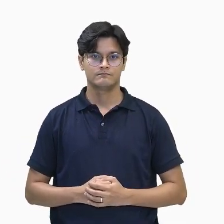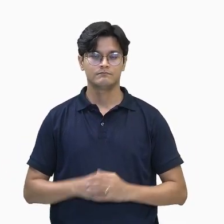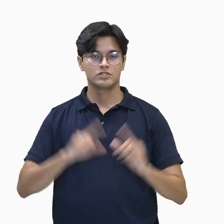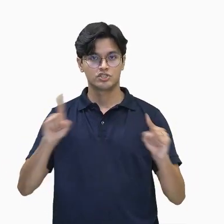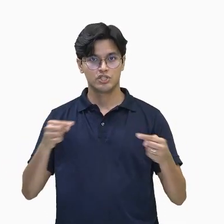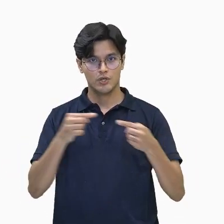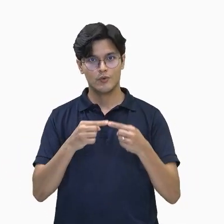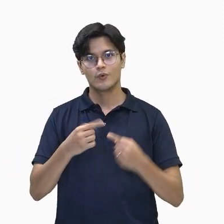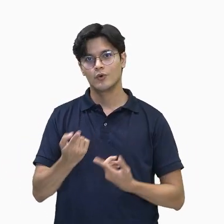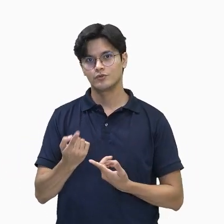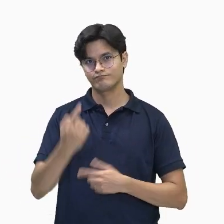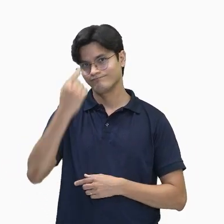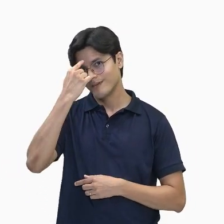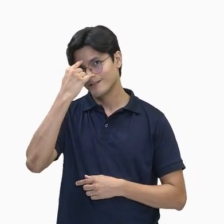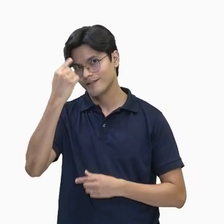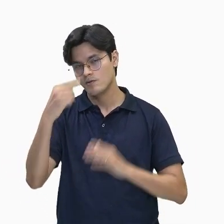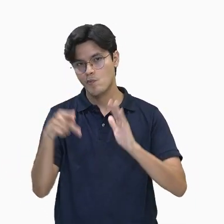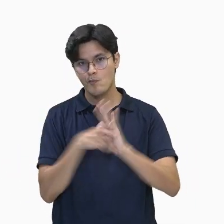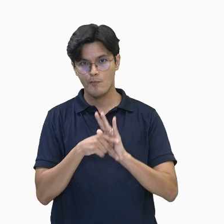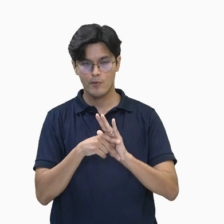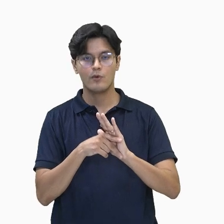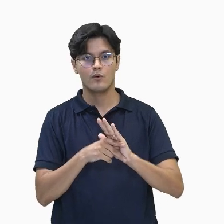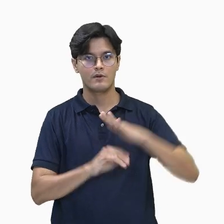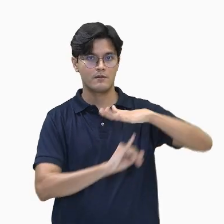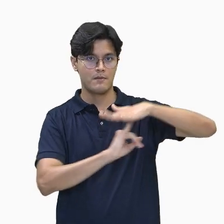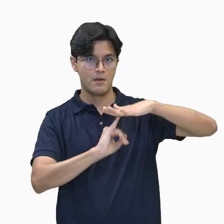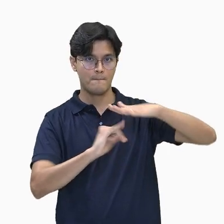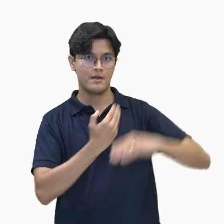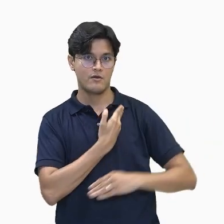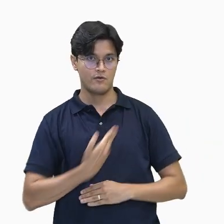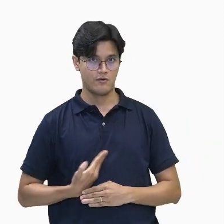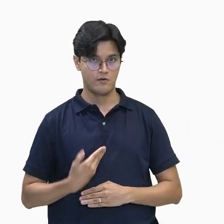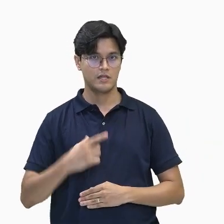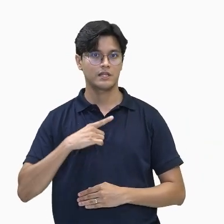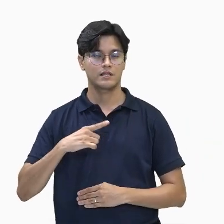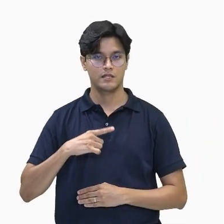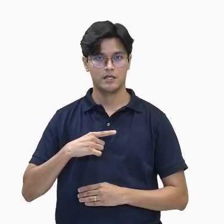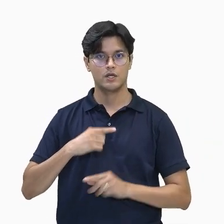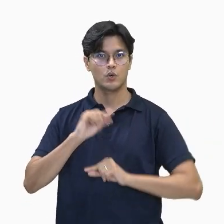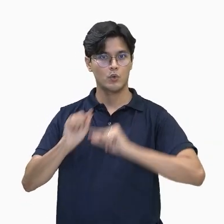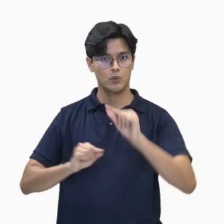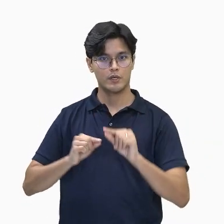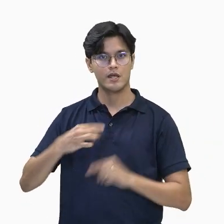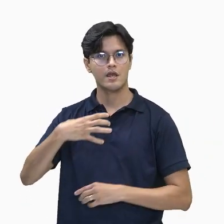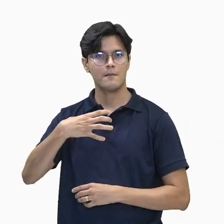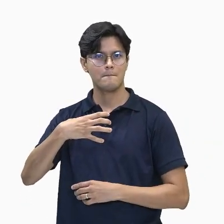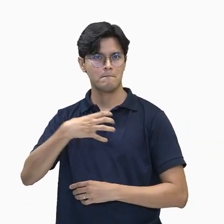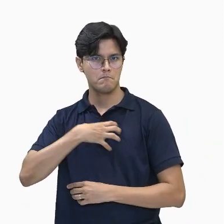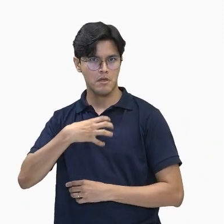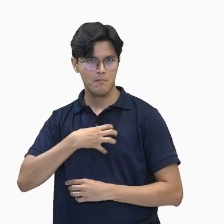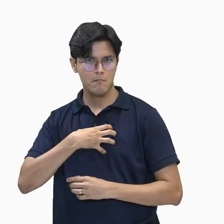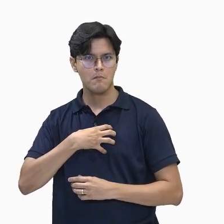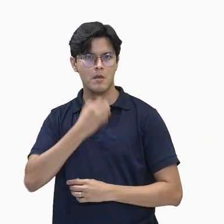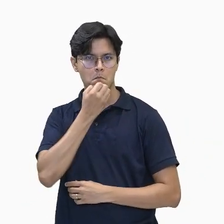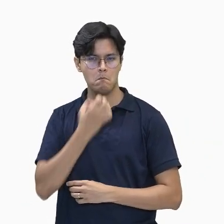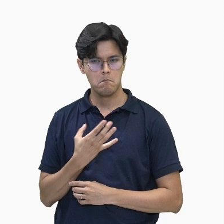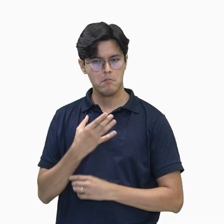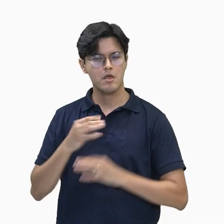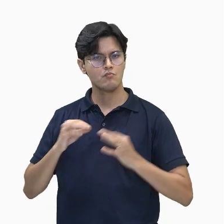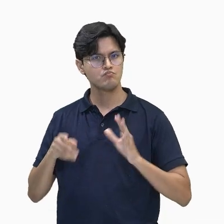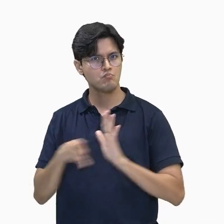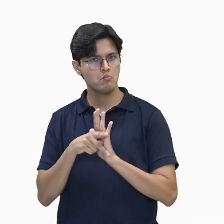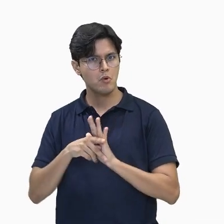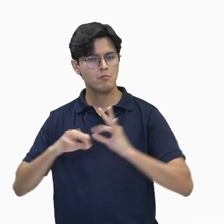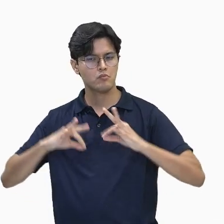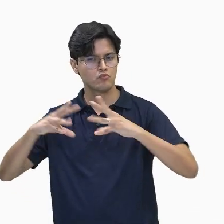do Estado, o Estado de bem-estar social. É um Estado que vai se desenvolver aqui no século XX. Esta